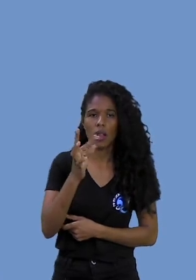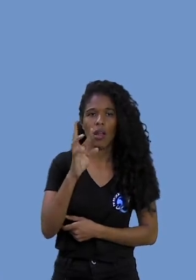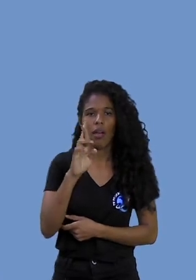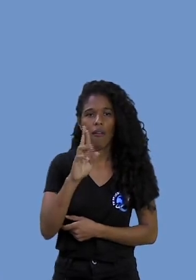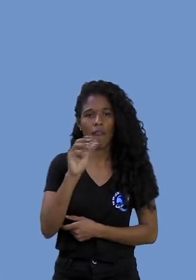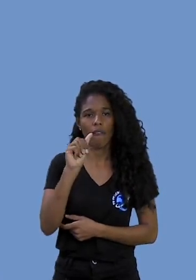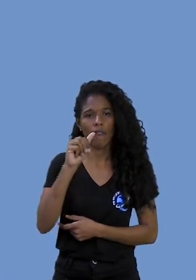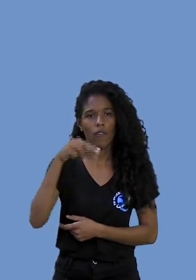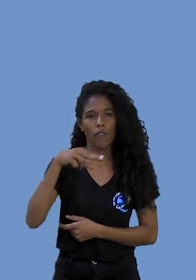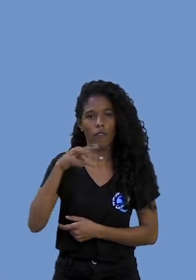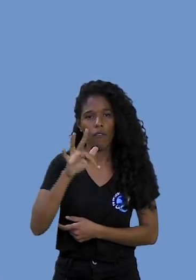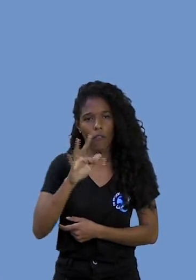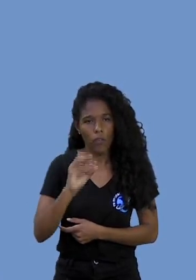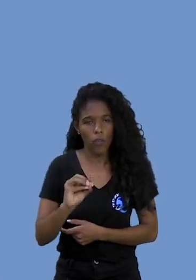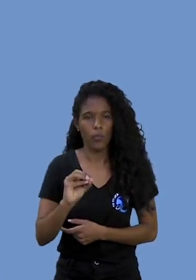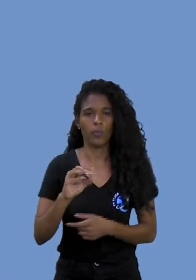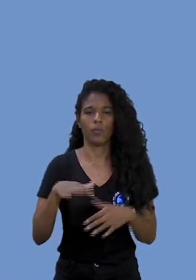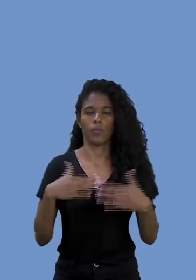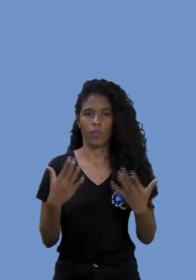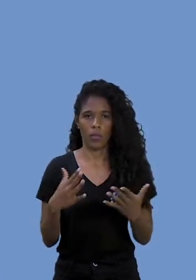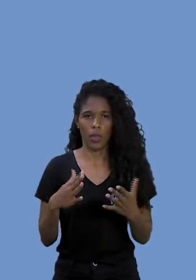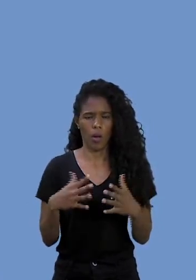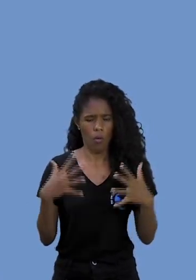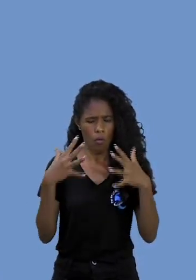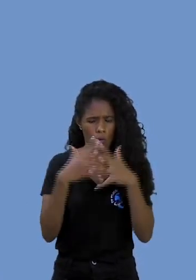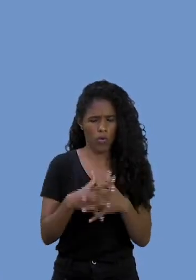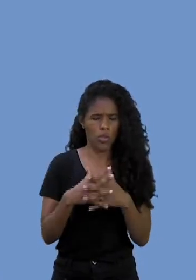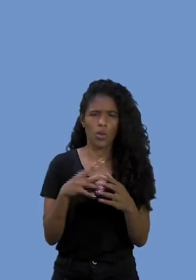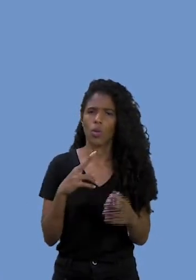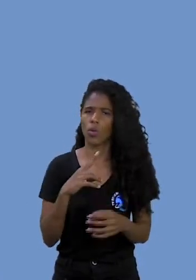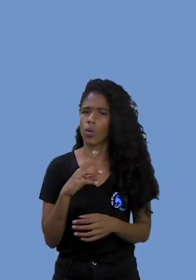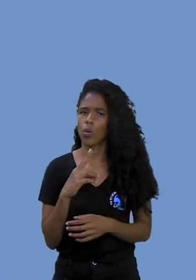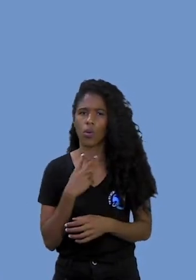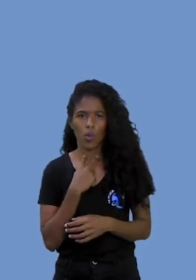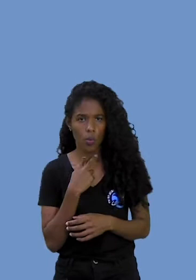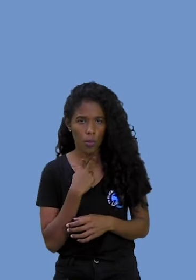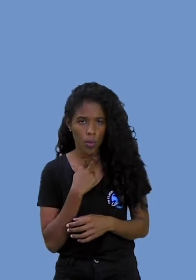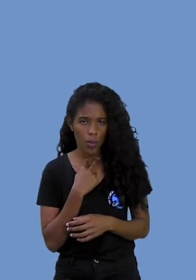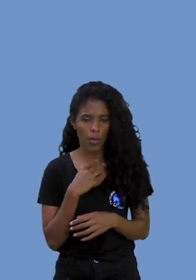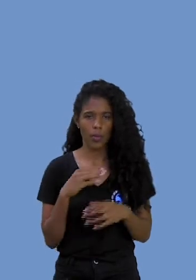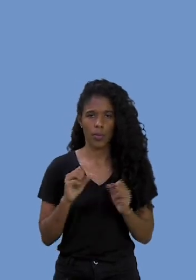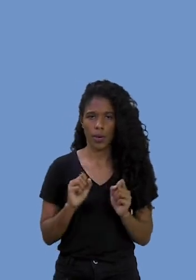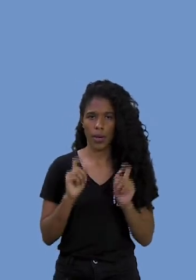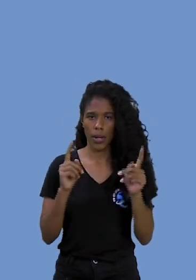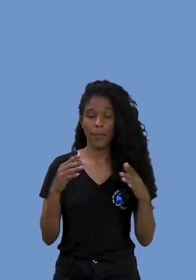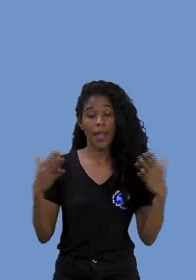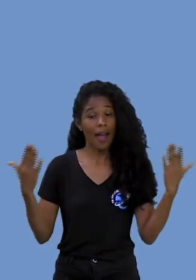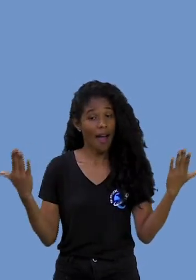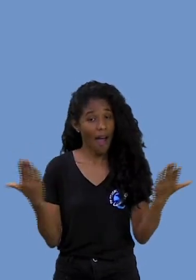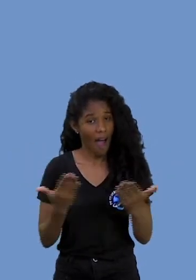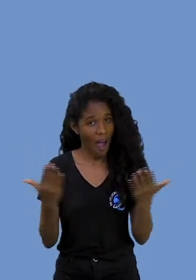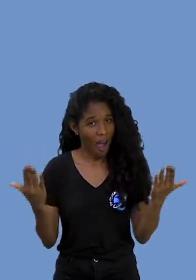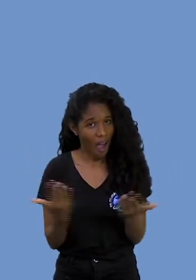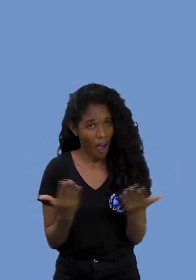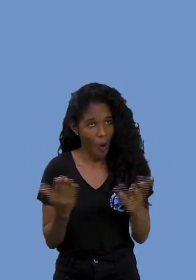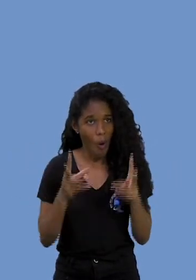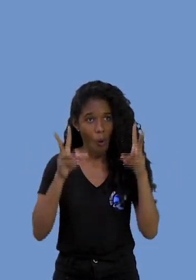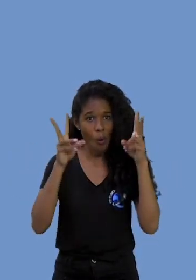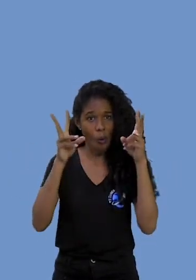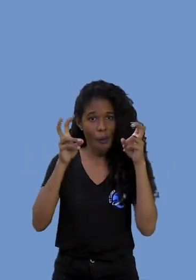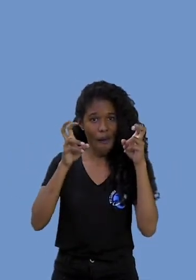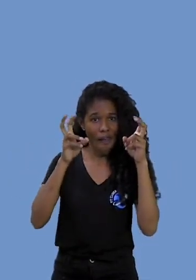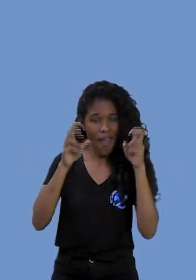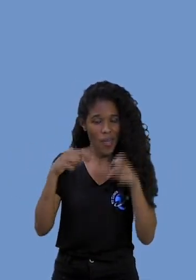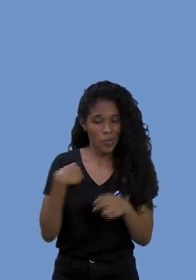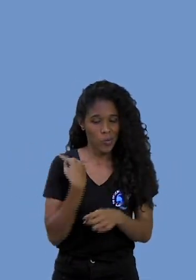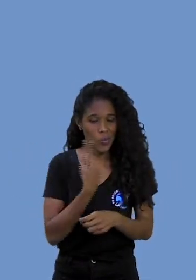oração que nós já estudamos, não tem nada a ver um com o outro. Aqui é apóstrofo, tá certo? E finalmente o hífen. O que é o hífen e